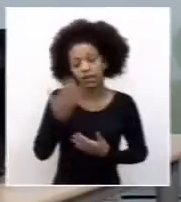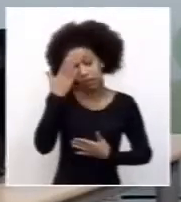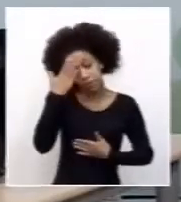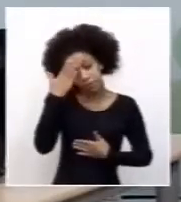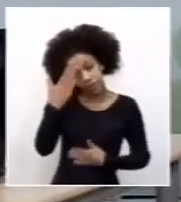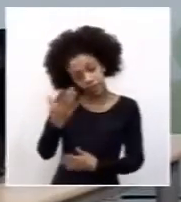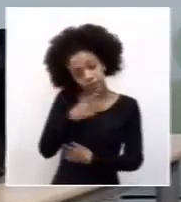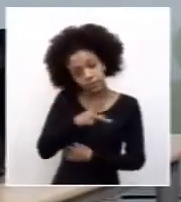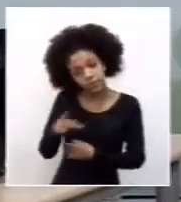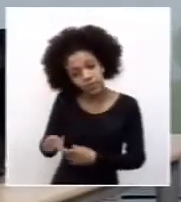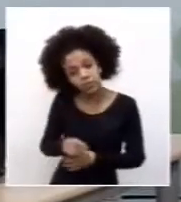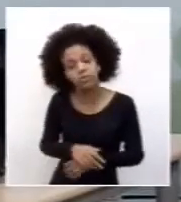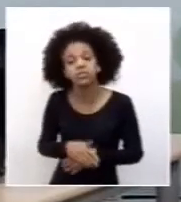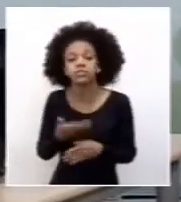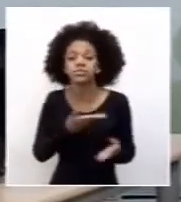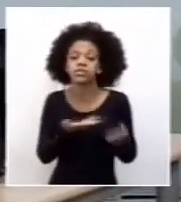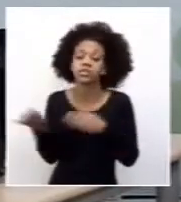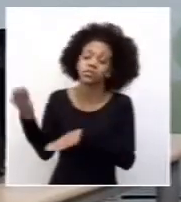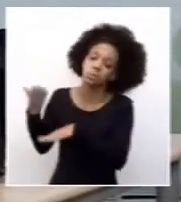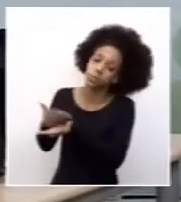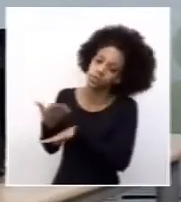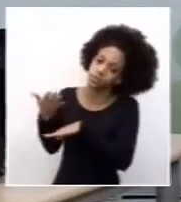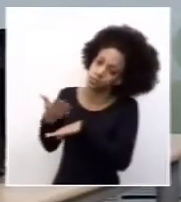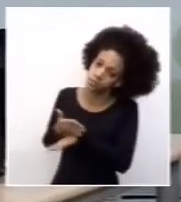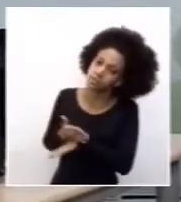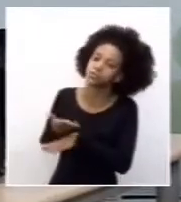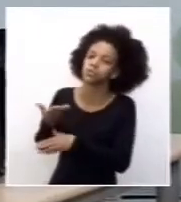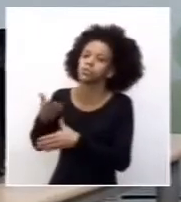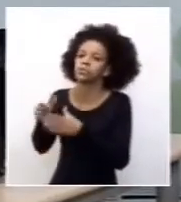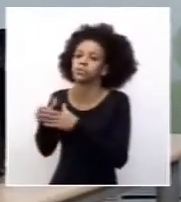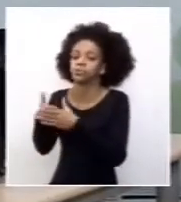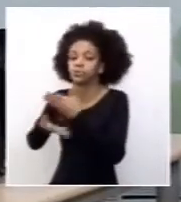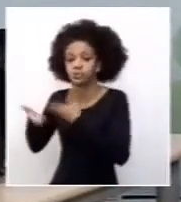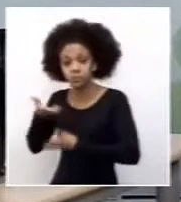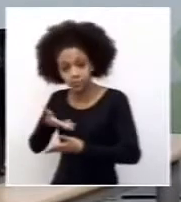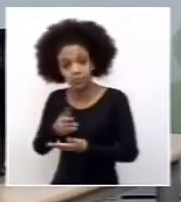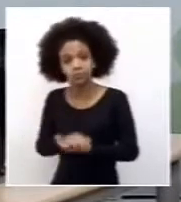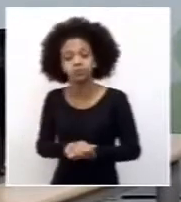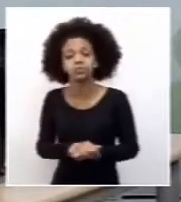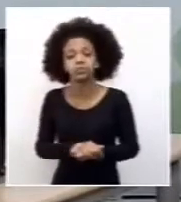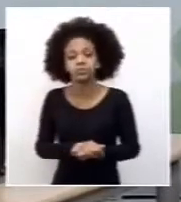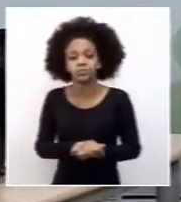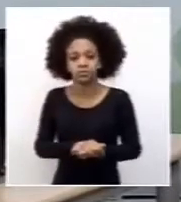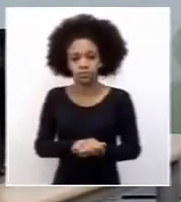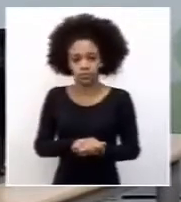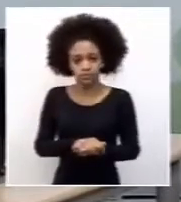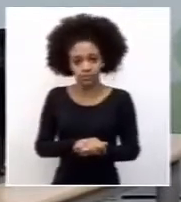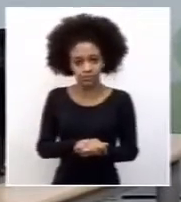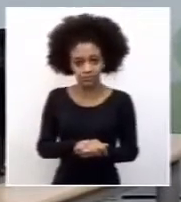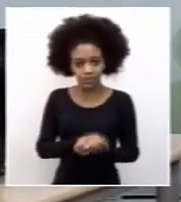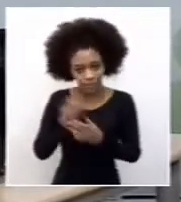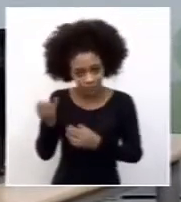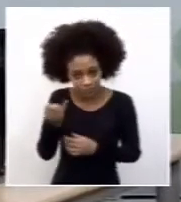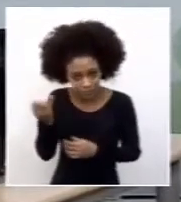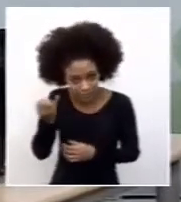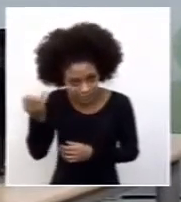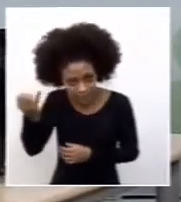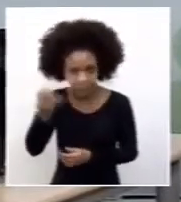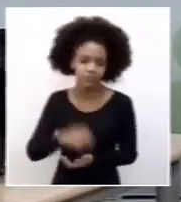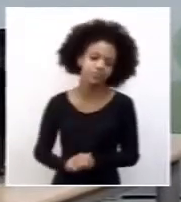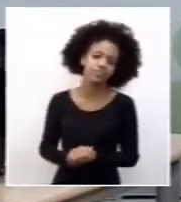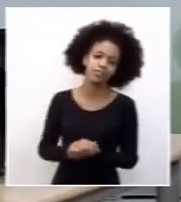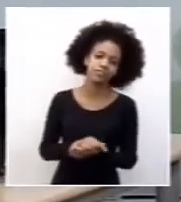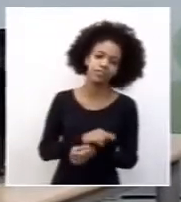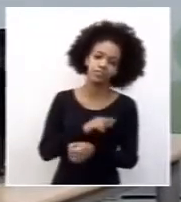Obrigado, professores e professoras, pelas considerações, contribuições no chat. Isso é muito importante, que aí fomenta, né,